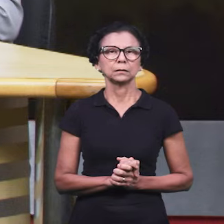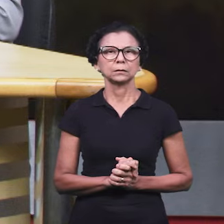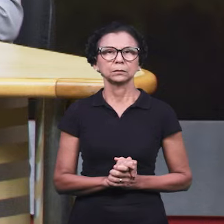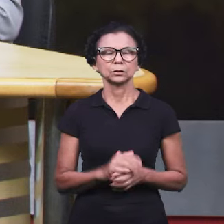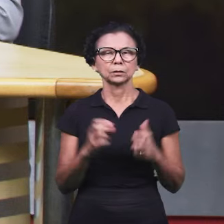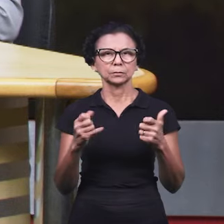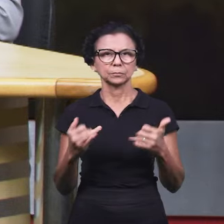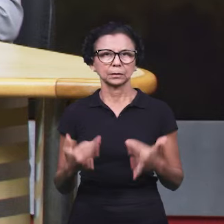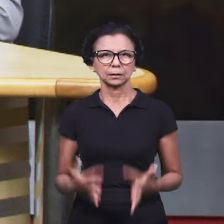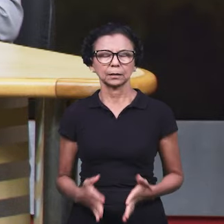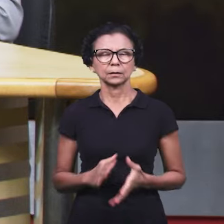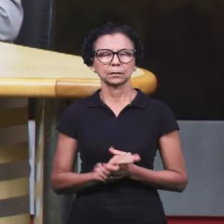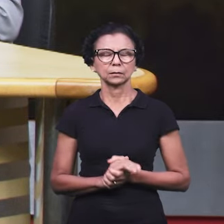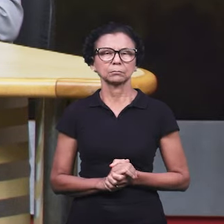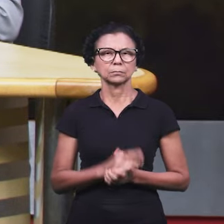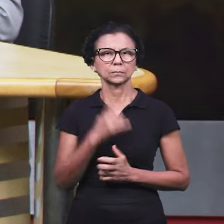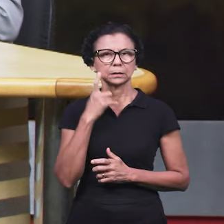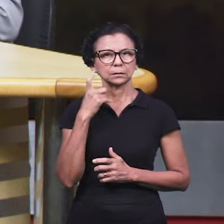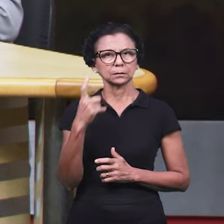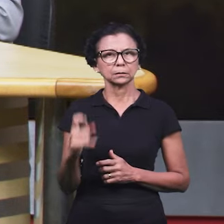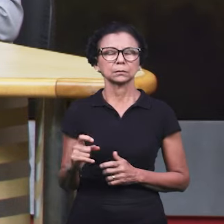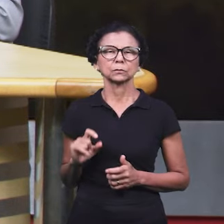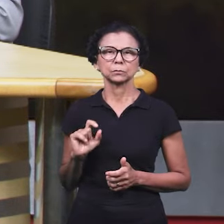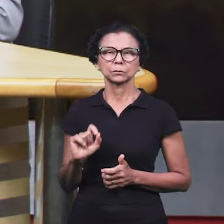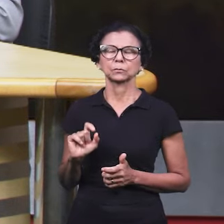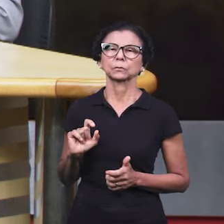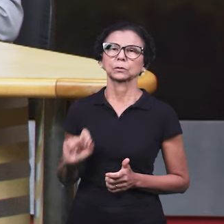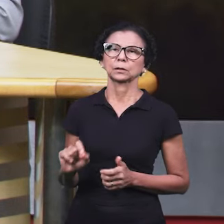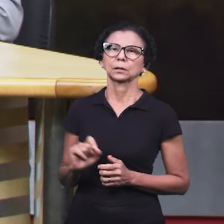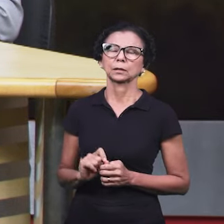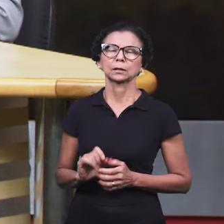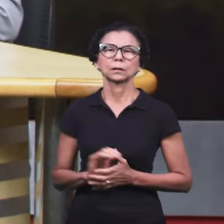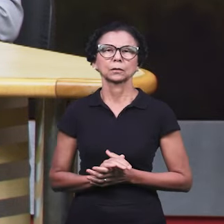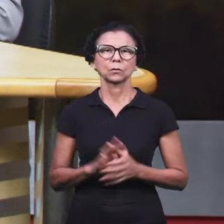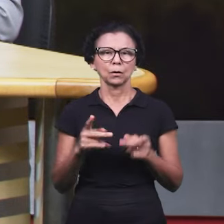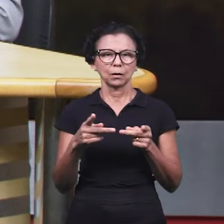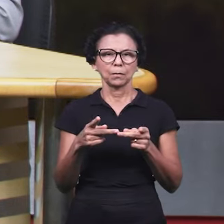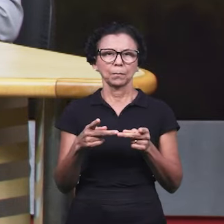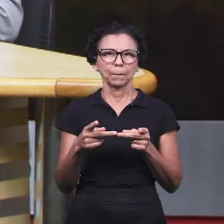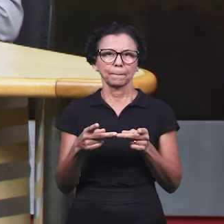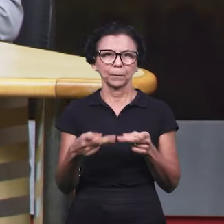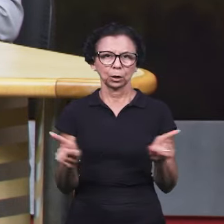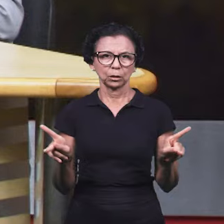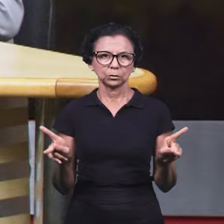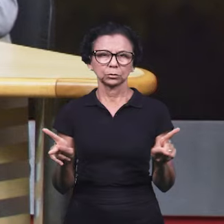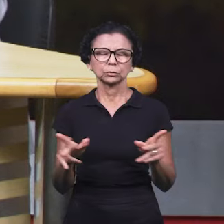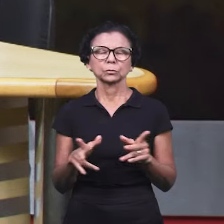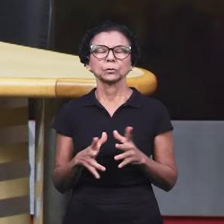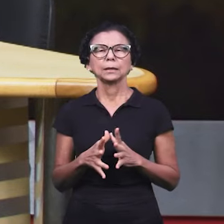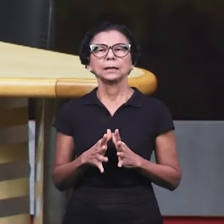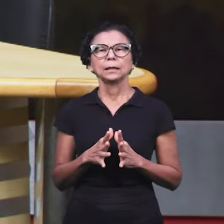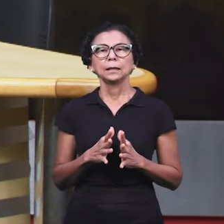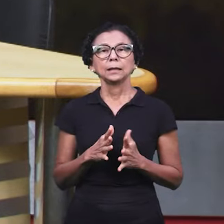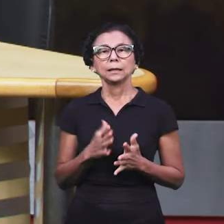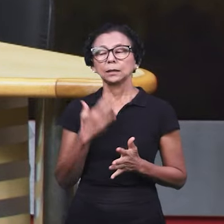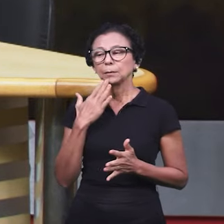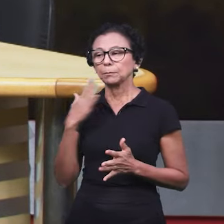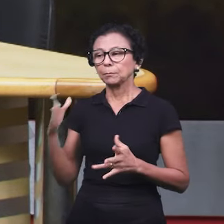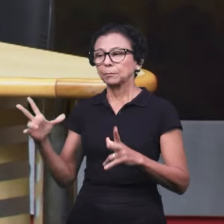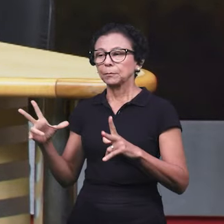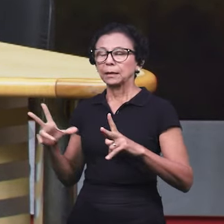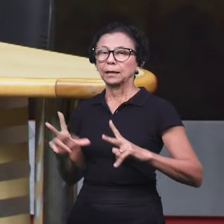um comentário ele ele é muito interessante ante é quando ele começa a querer